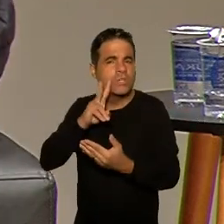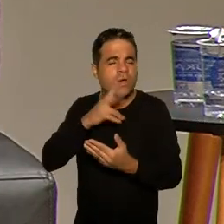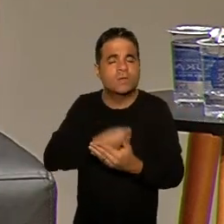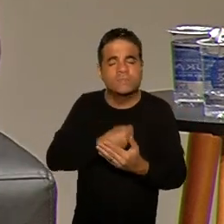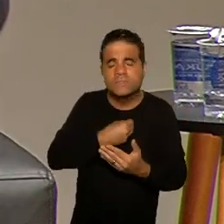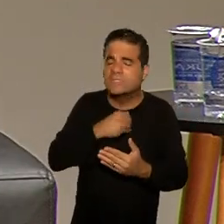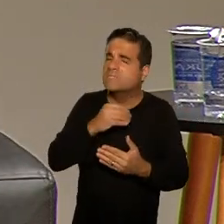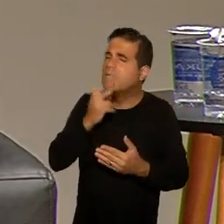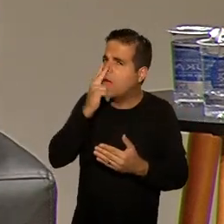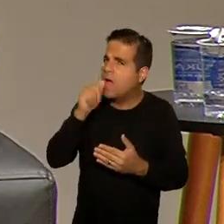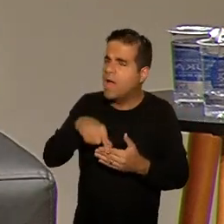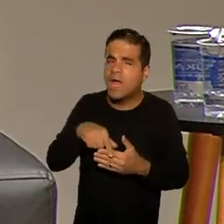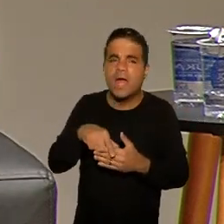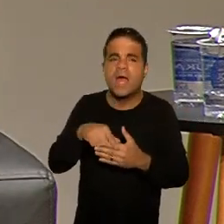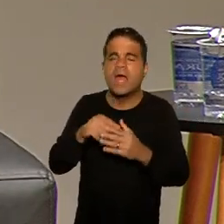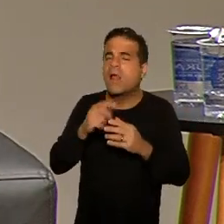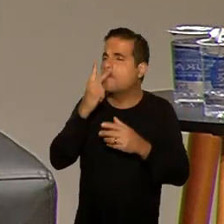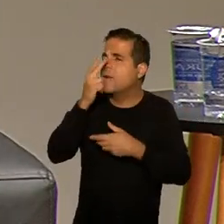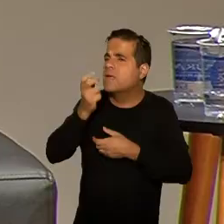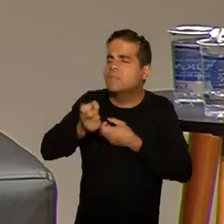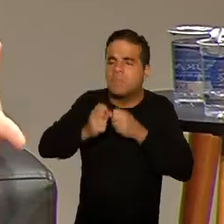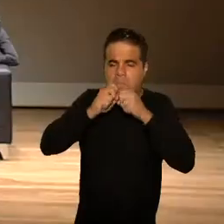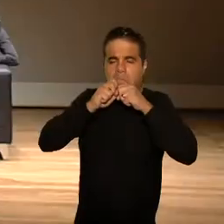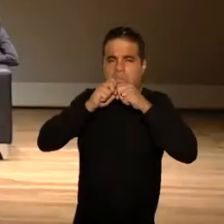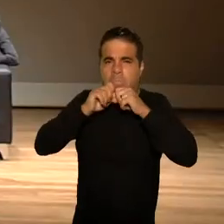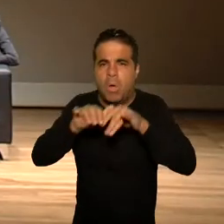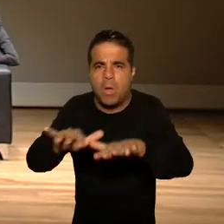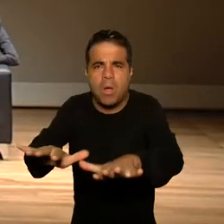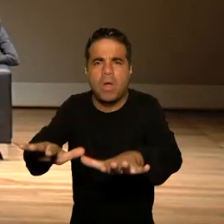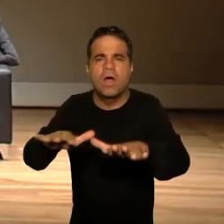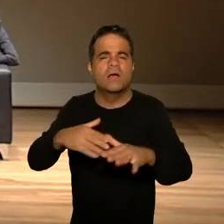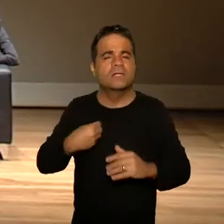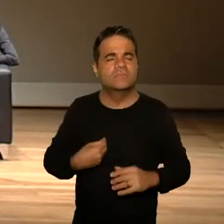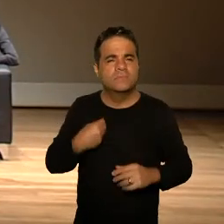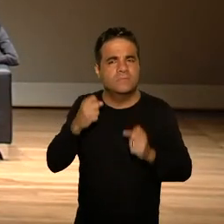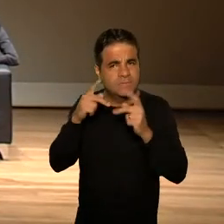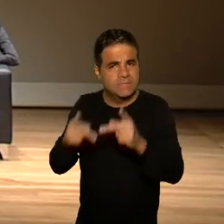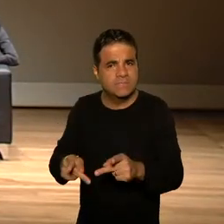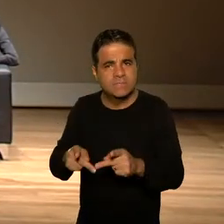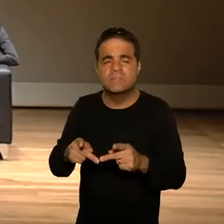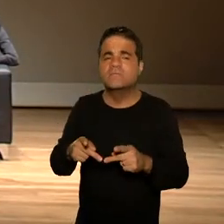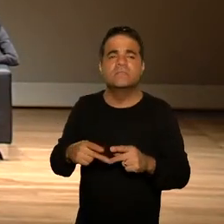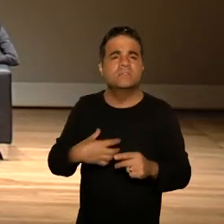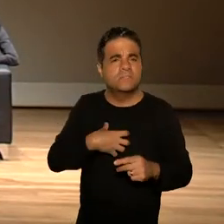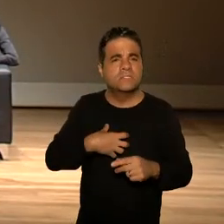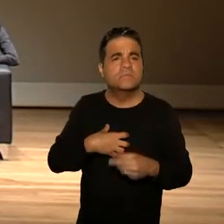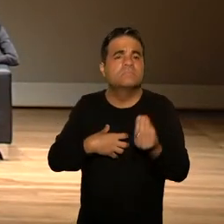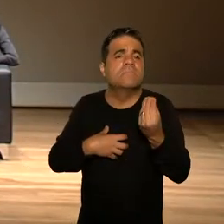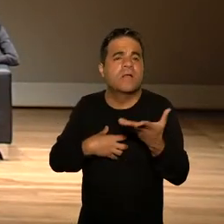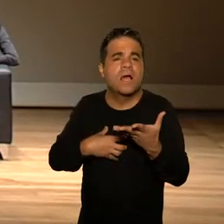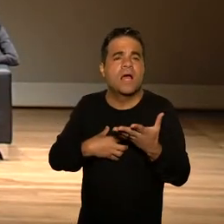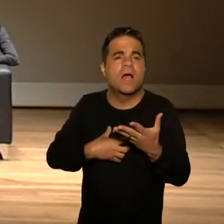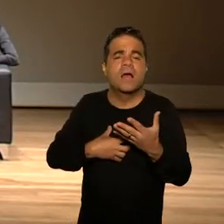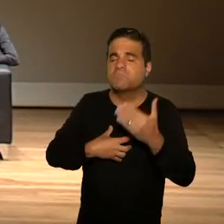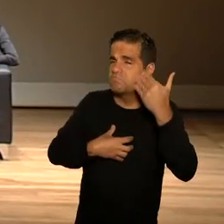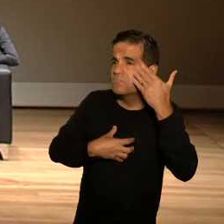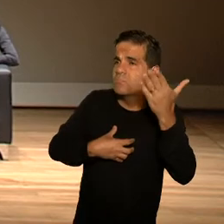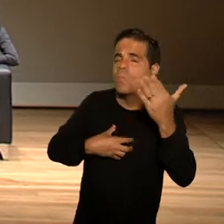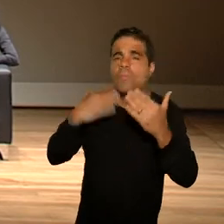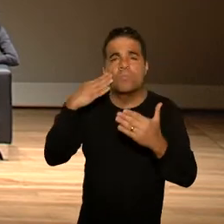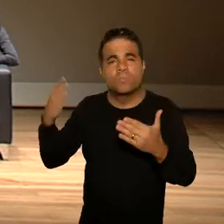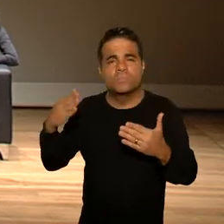e ela mais ou menos vomita tudo isso durante essa visita de uma maneira muito caricata justamente para desbancar